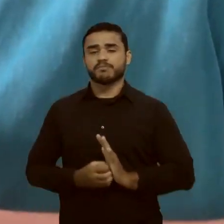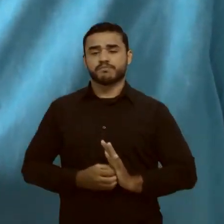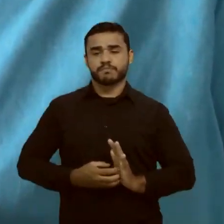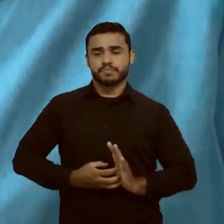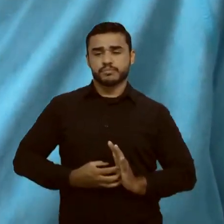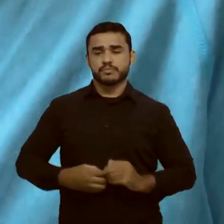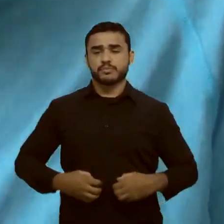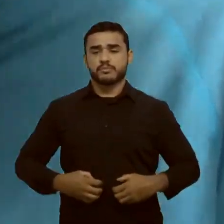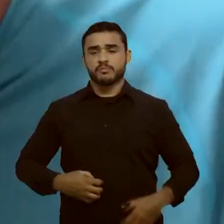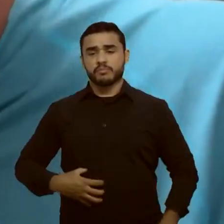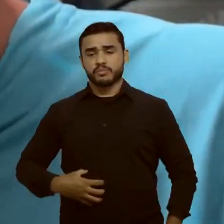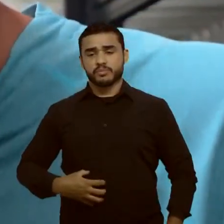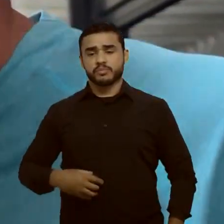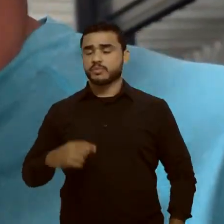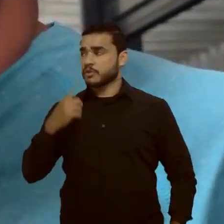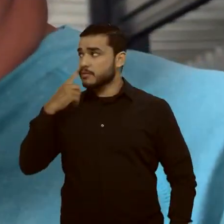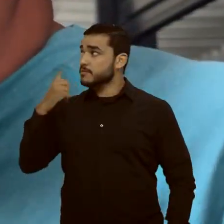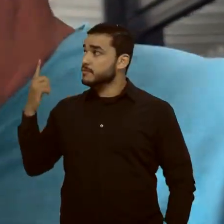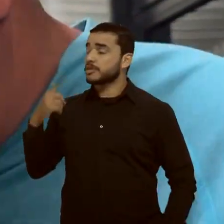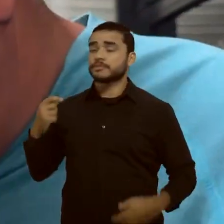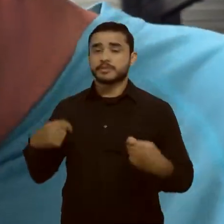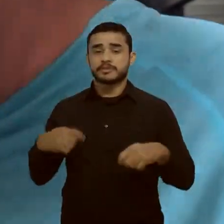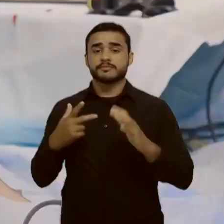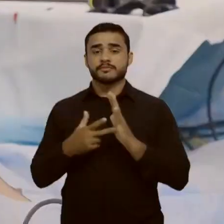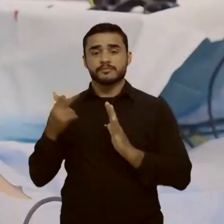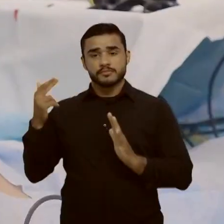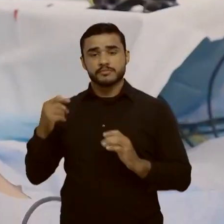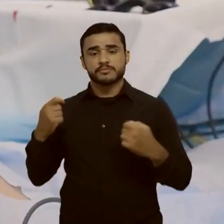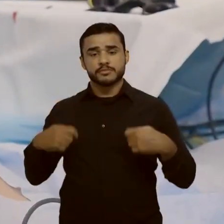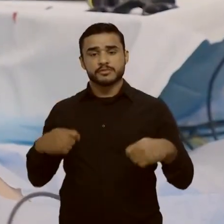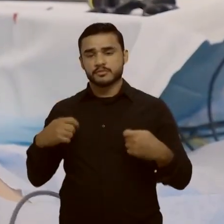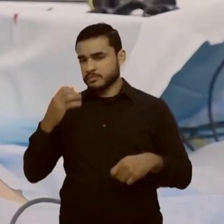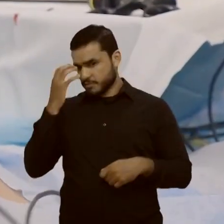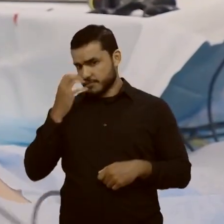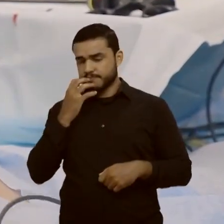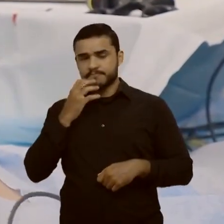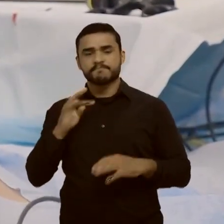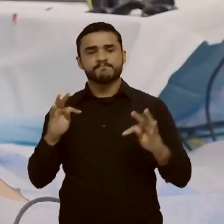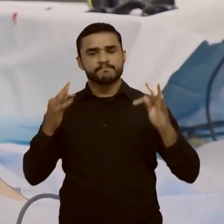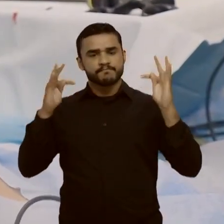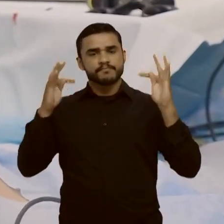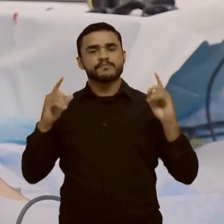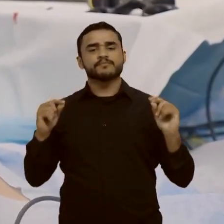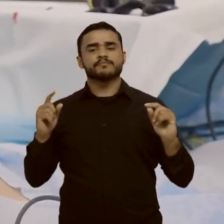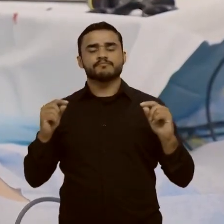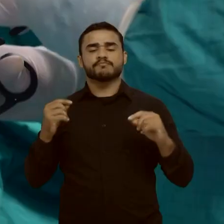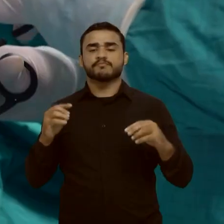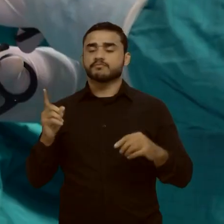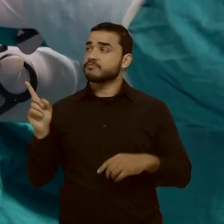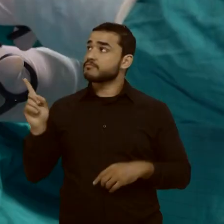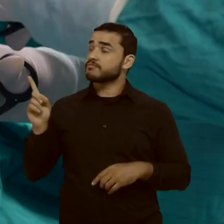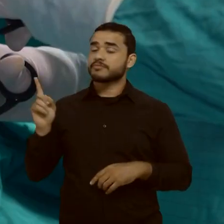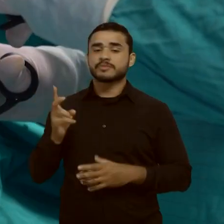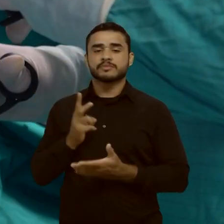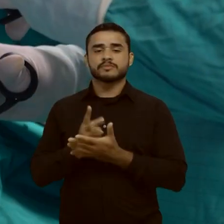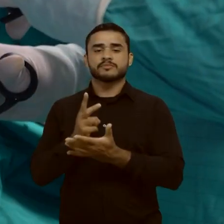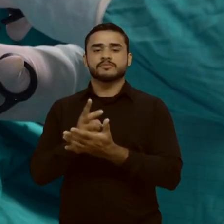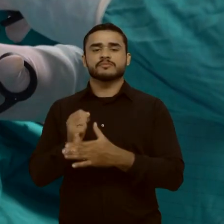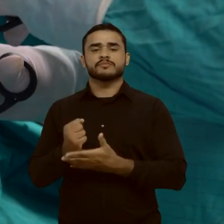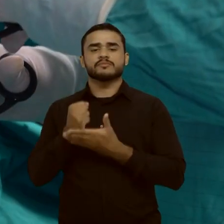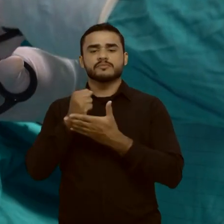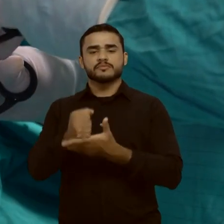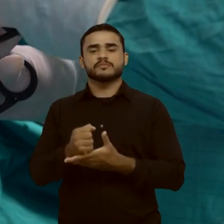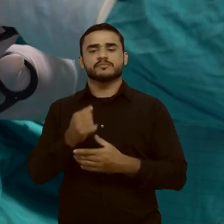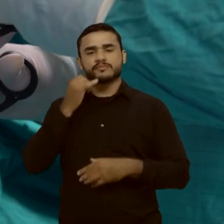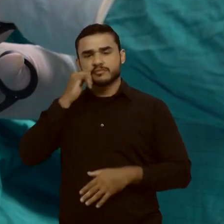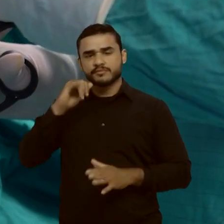os procedimentos cirúrgicos cada vez mais eficientes, a tecnologia tem sido uma importante aliada na luta contra a